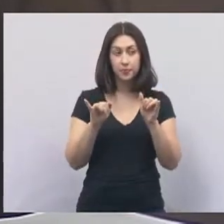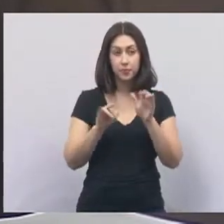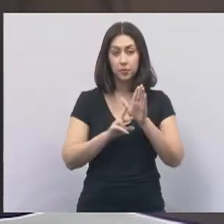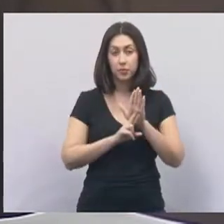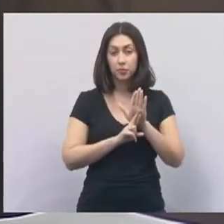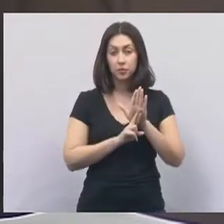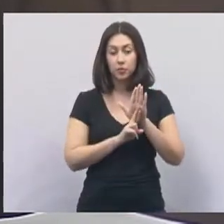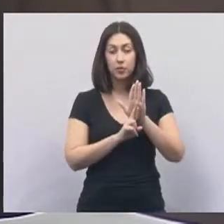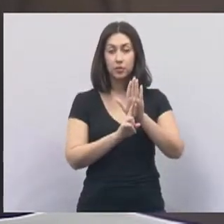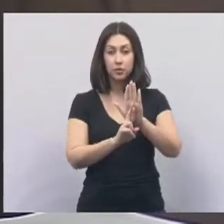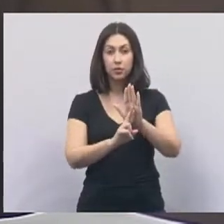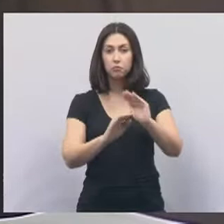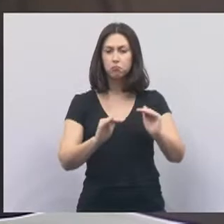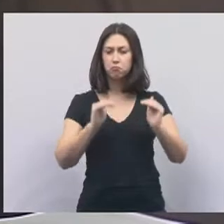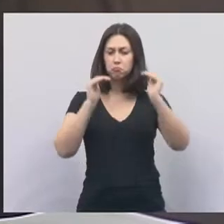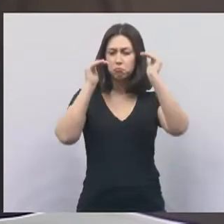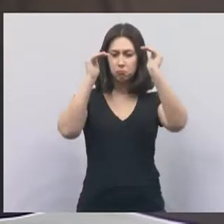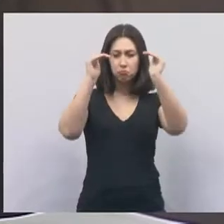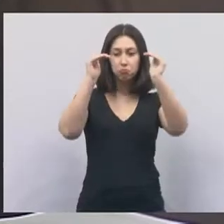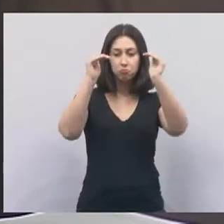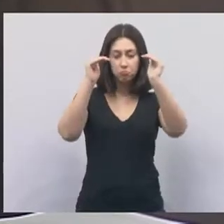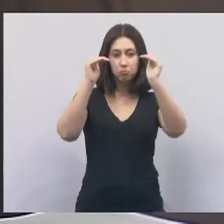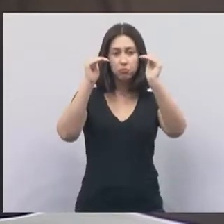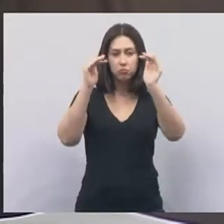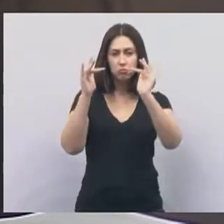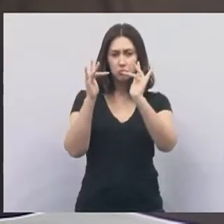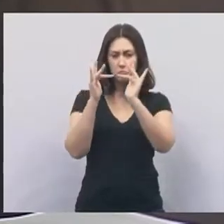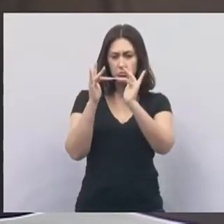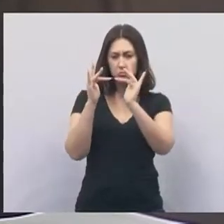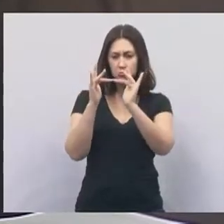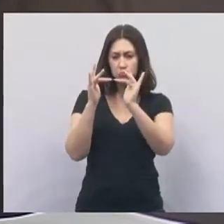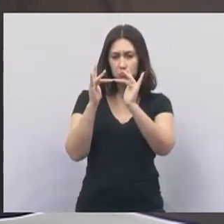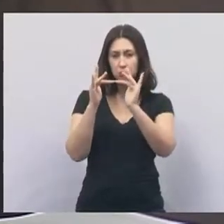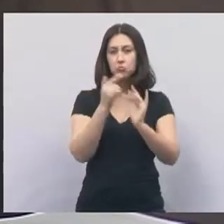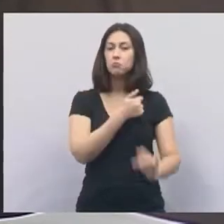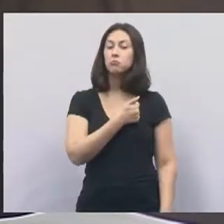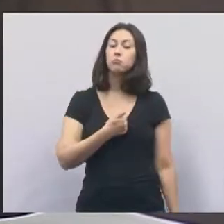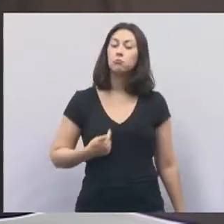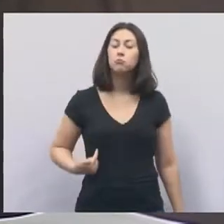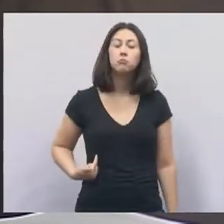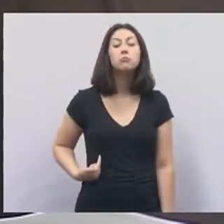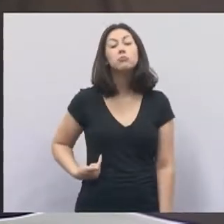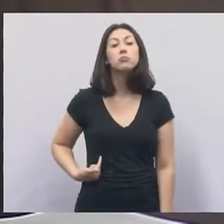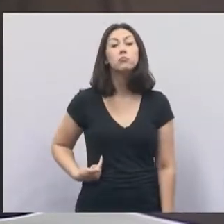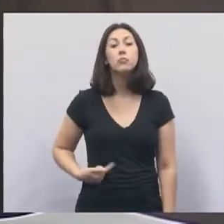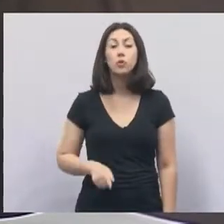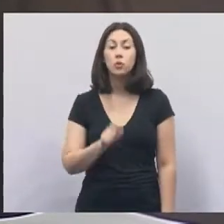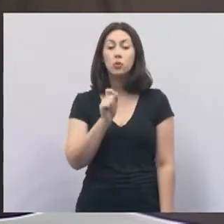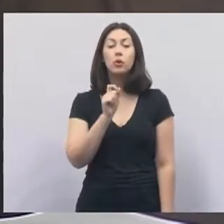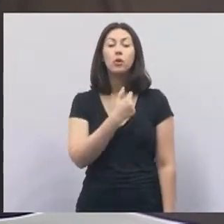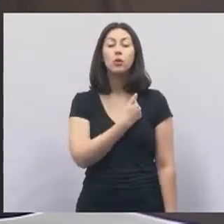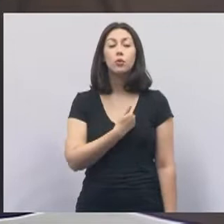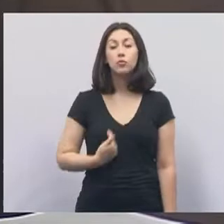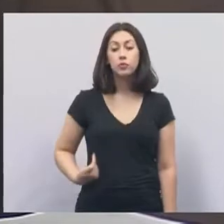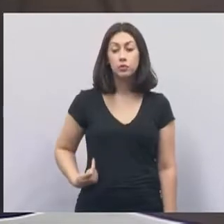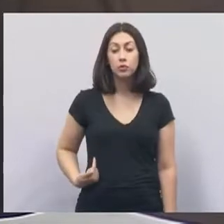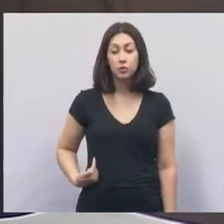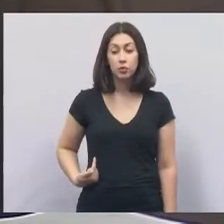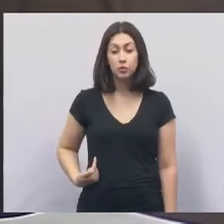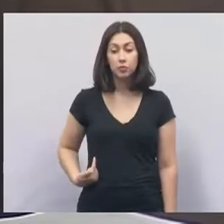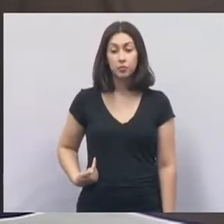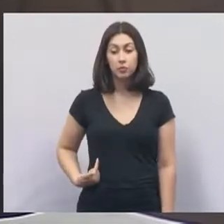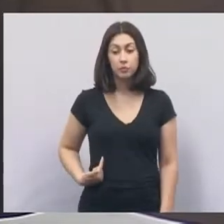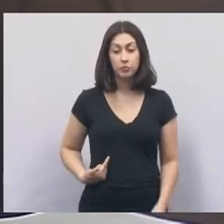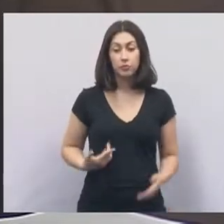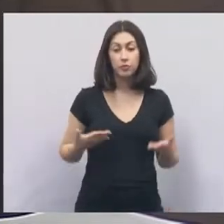representantes maiores da casa aí que vai ter um contato mais direto com o governador do Estado para que o governador do Estado eleito né